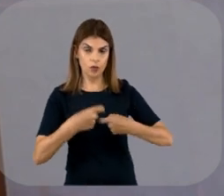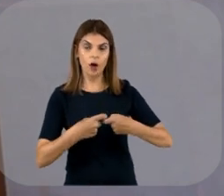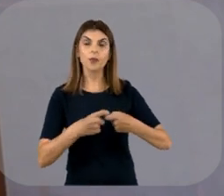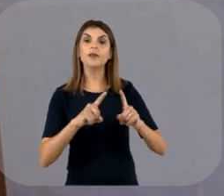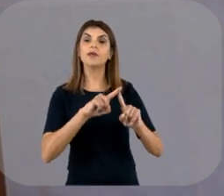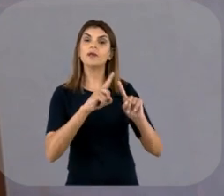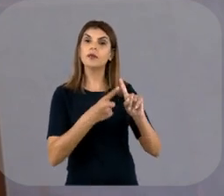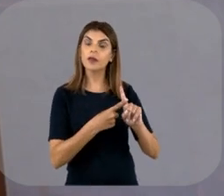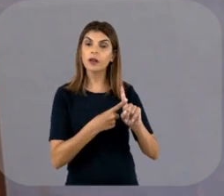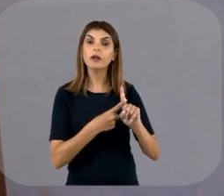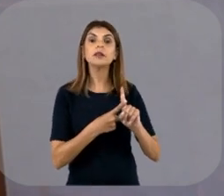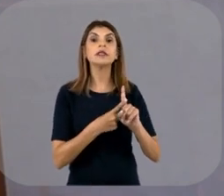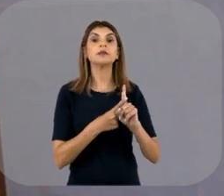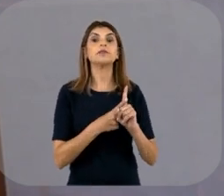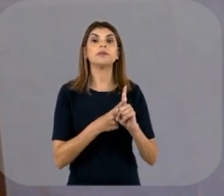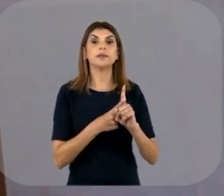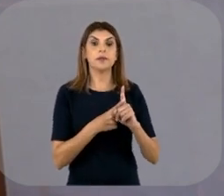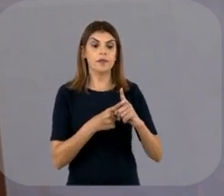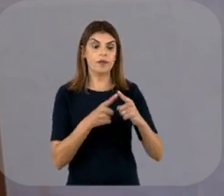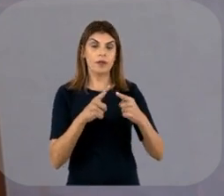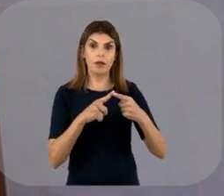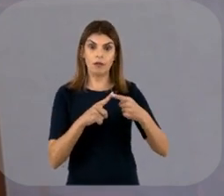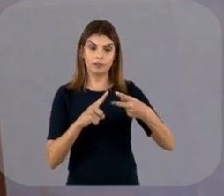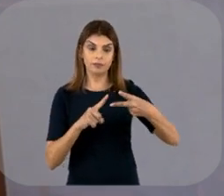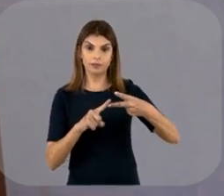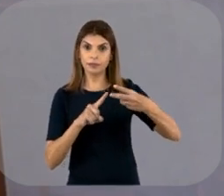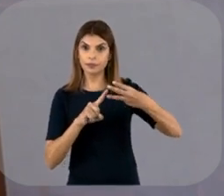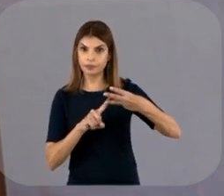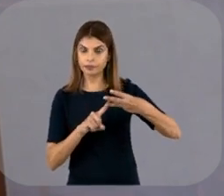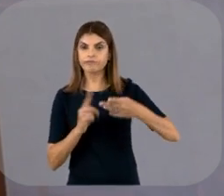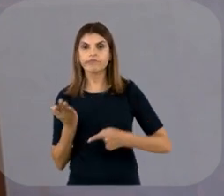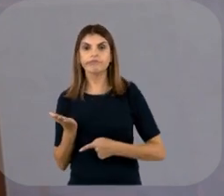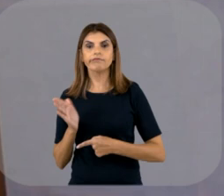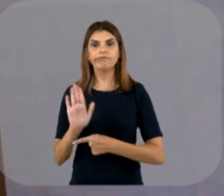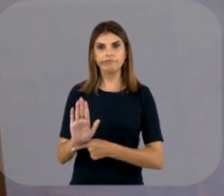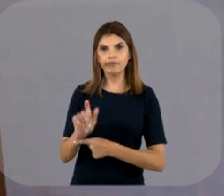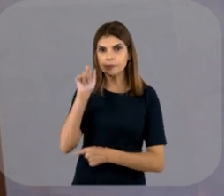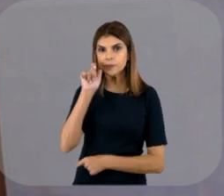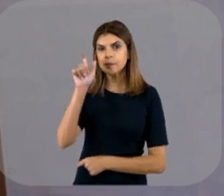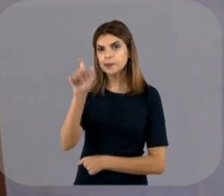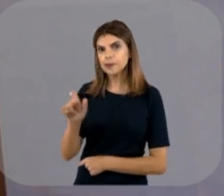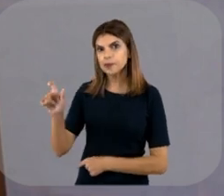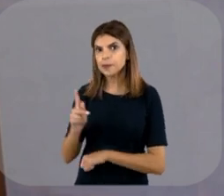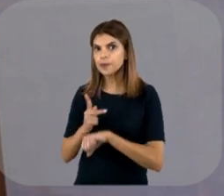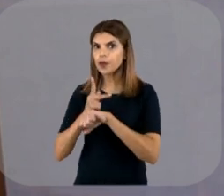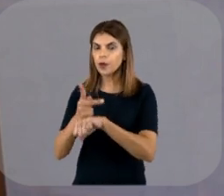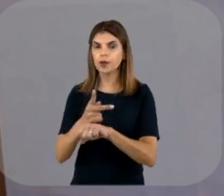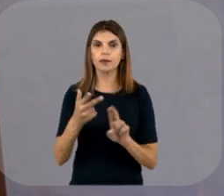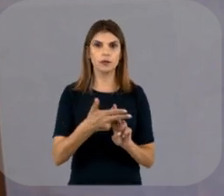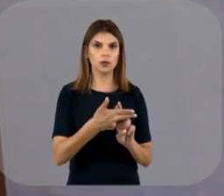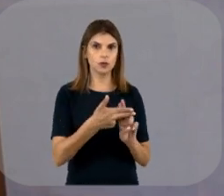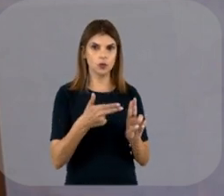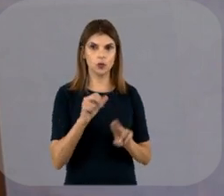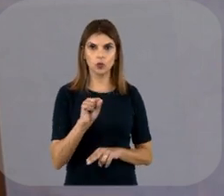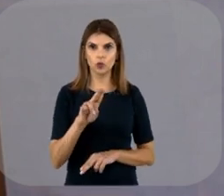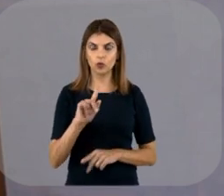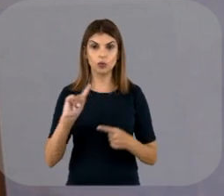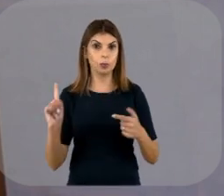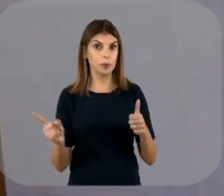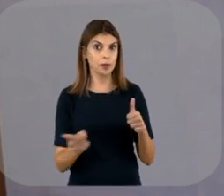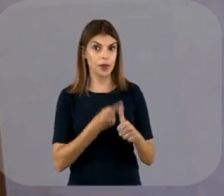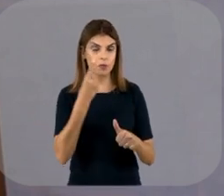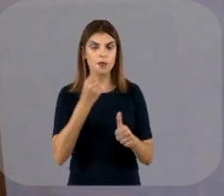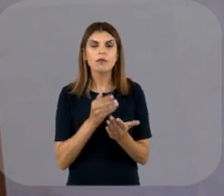e reprodutiva, se refere a três princípios básicos na assistência às mulheres que buscam serviços de saúde.